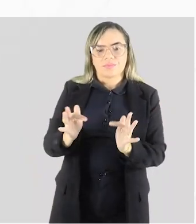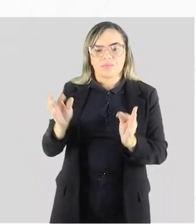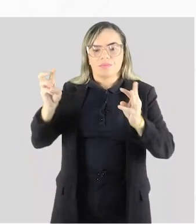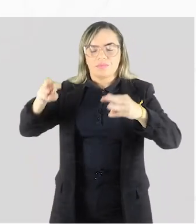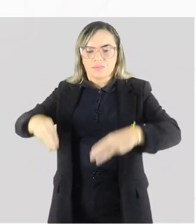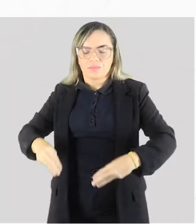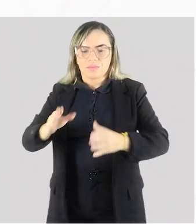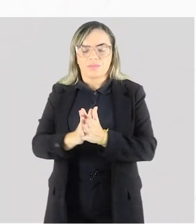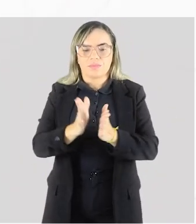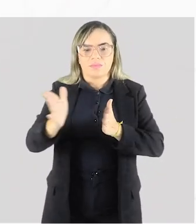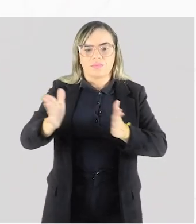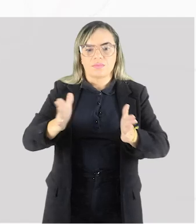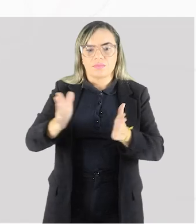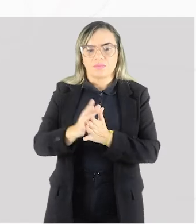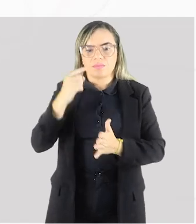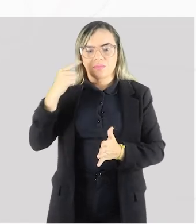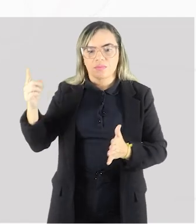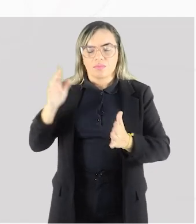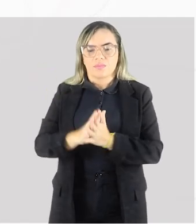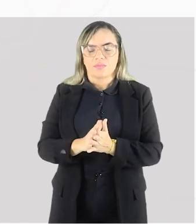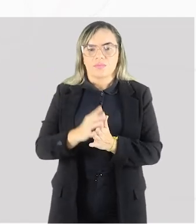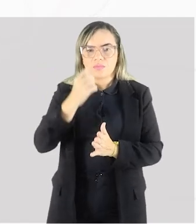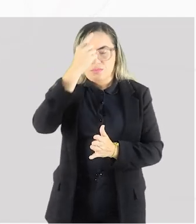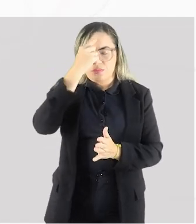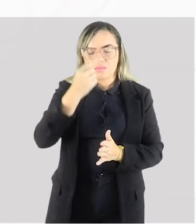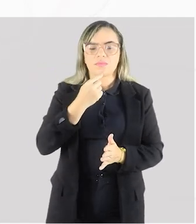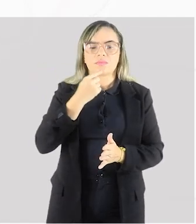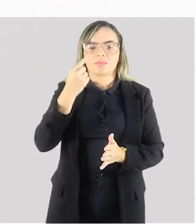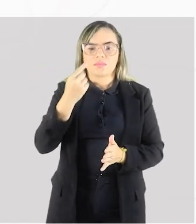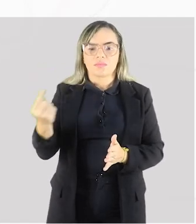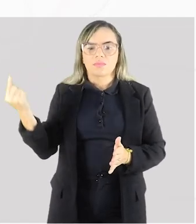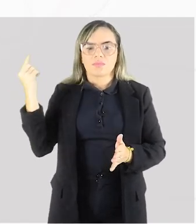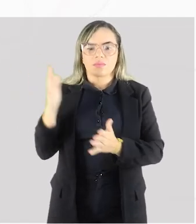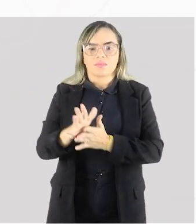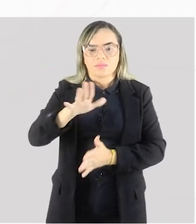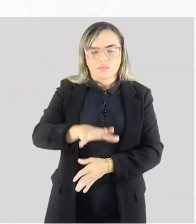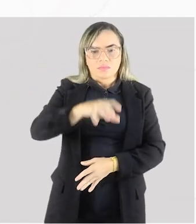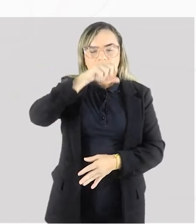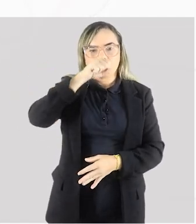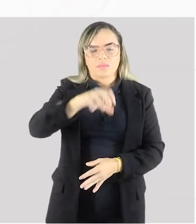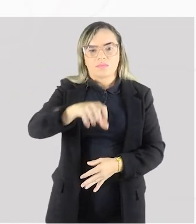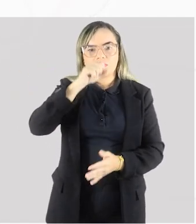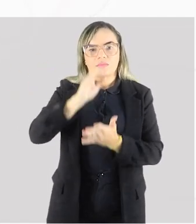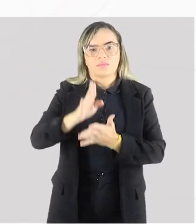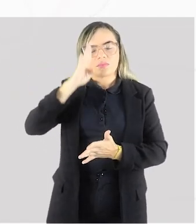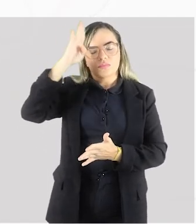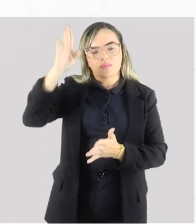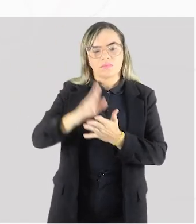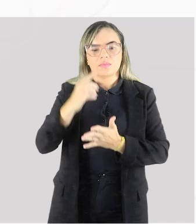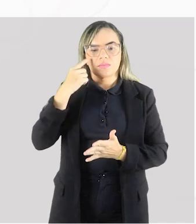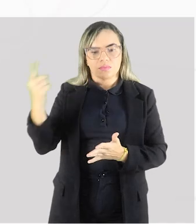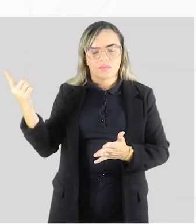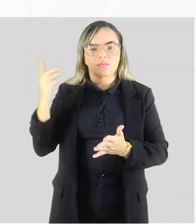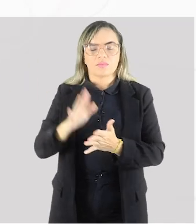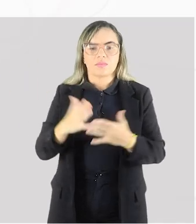última etapa, que é a etapa da cadeia respiratória, tá? Essa etapa, gente, é a principal, que realmente, né, a gente tem que